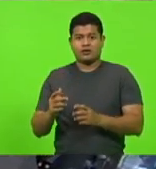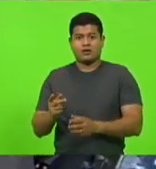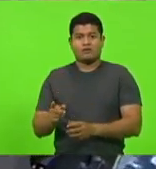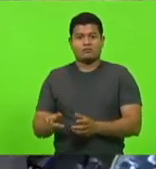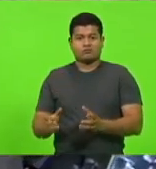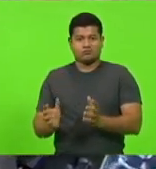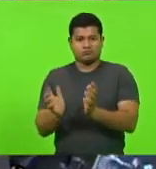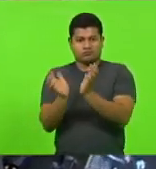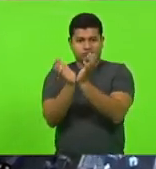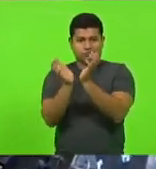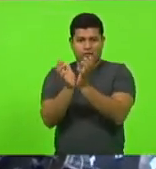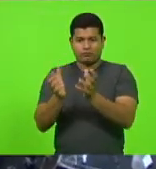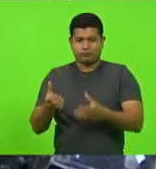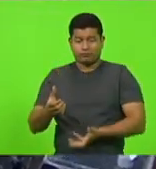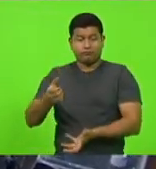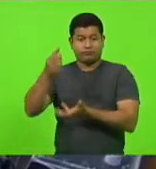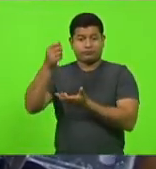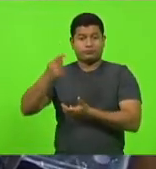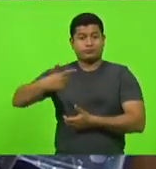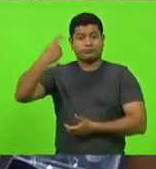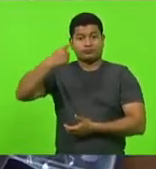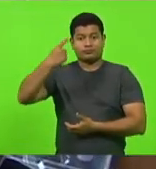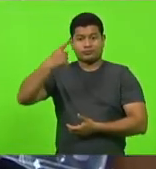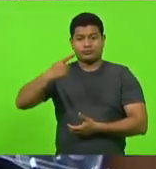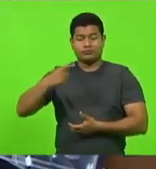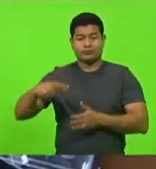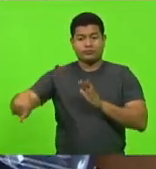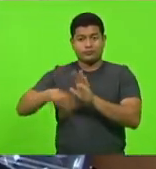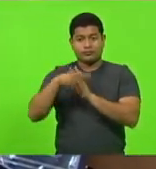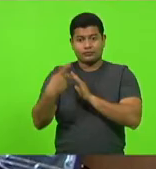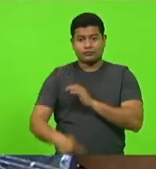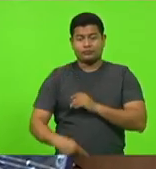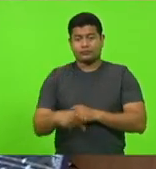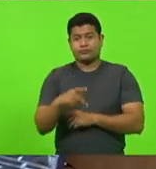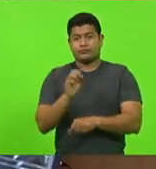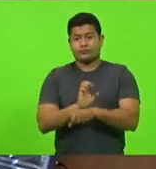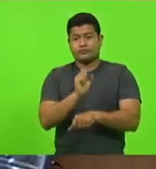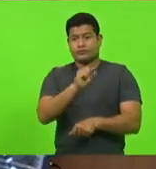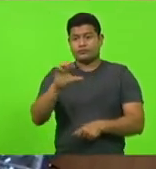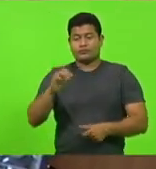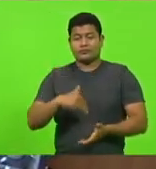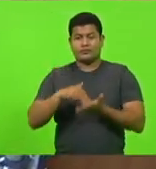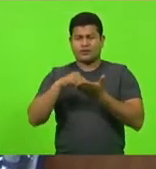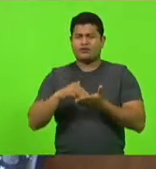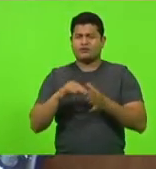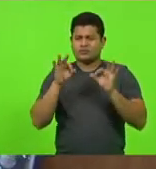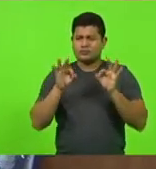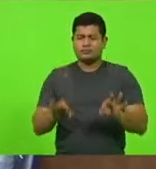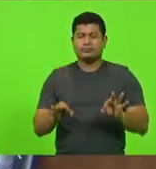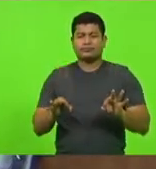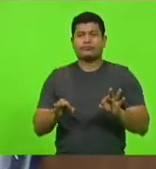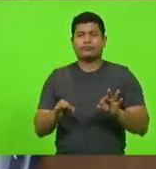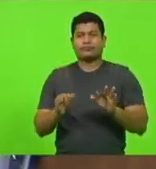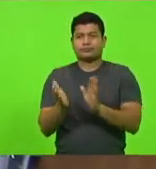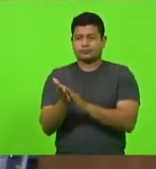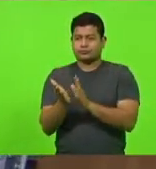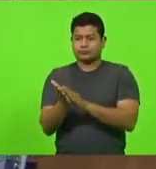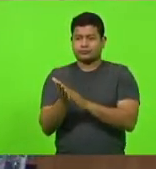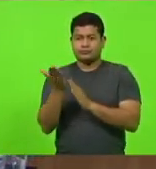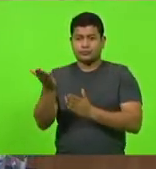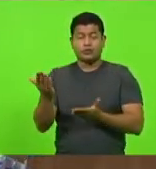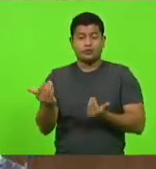campeão brasileiro, primeiro campeão catarinense. Então, essa moção nada mais justa para um jovem que tem